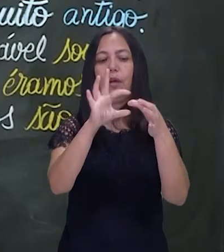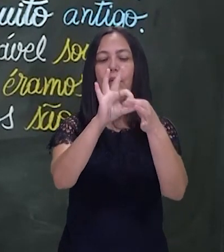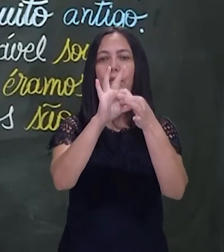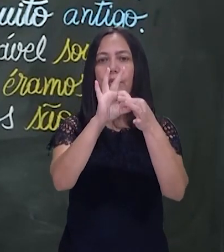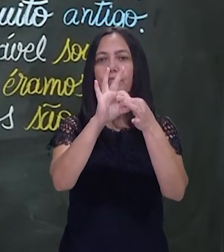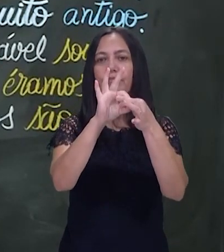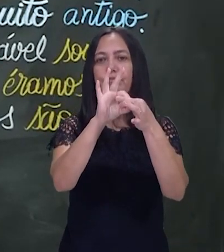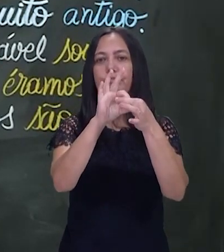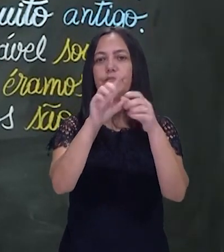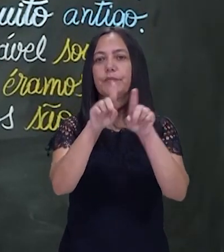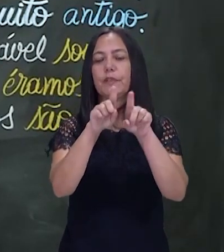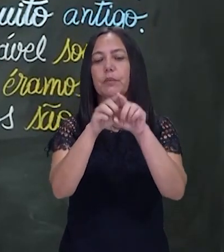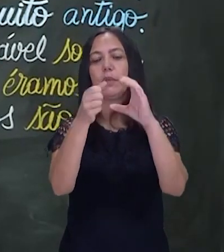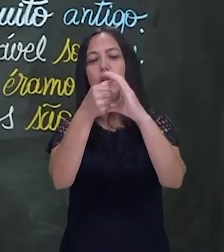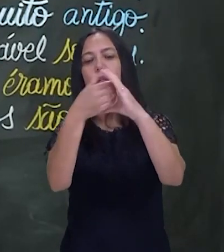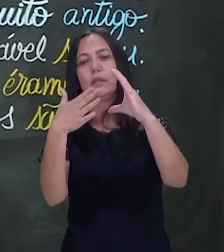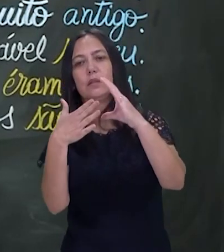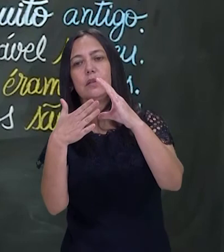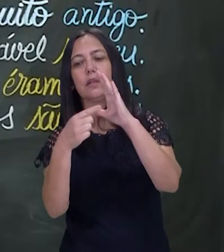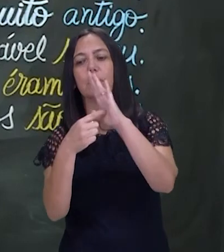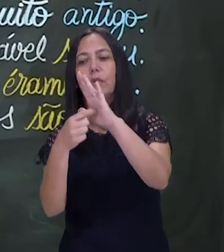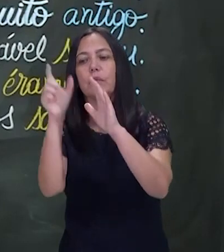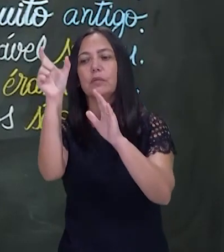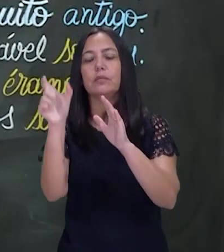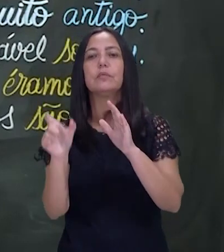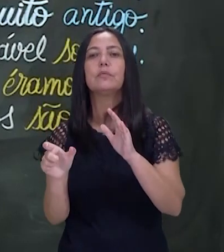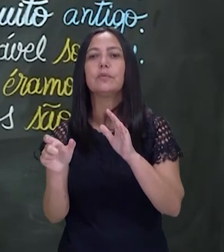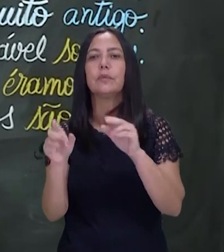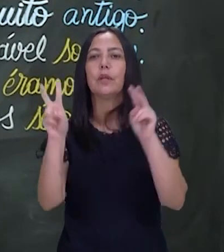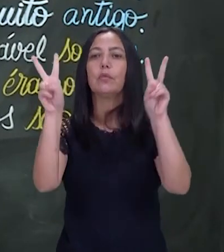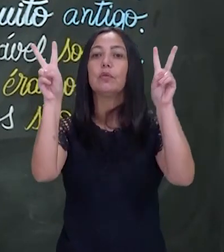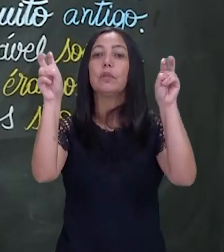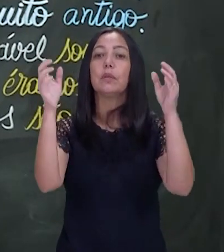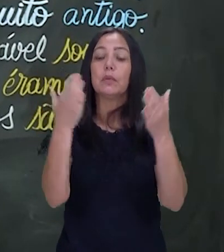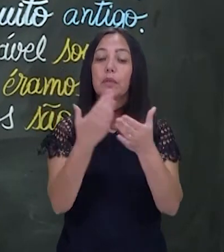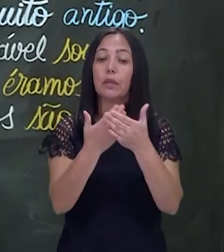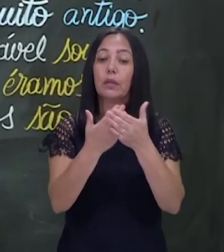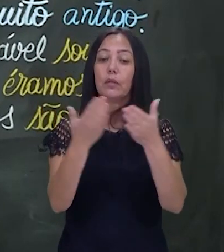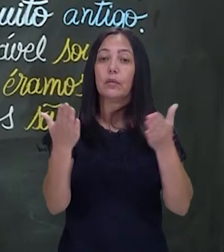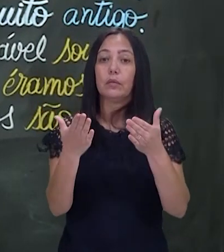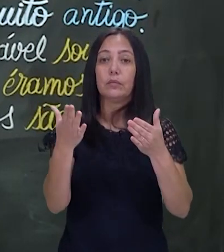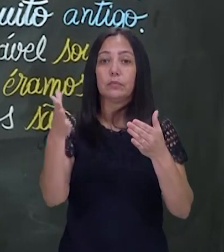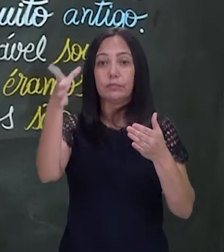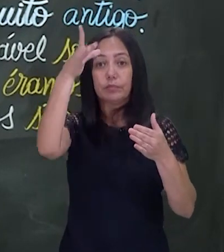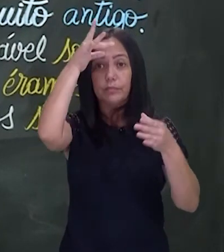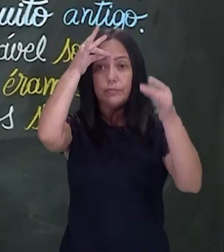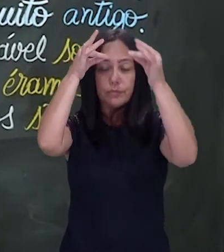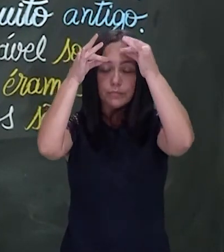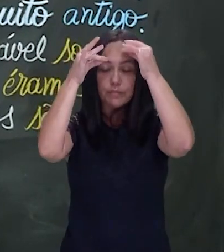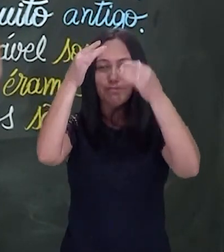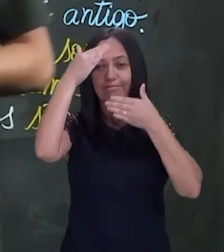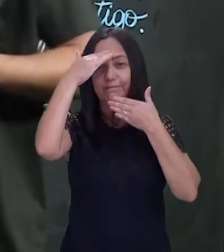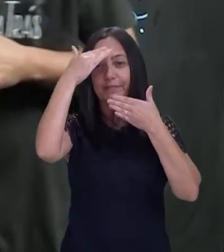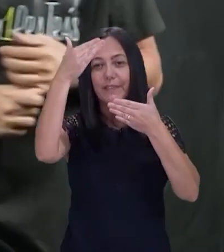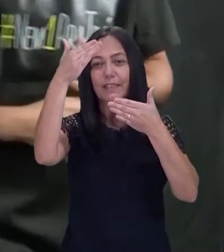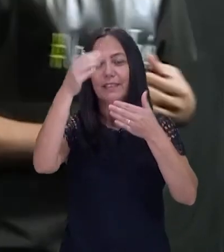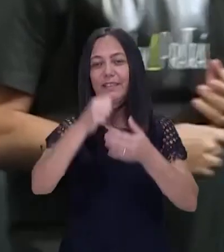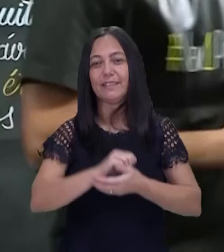o predicativo do sujeito, que foram os temas dessa aula. Guarda essas informações, hein? Muito obrigado.